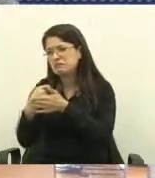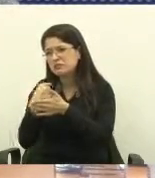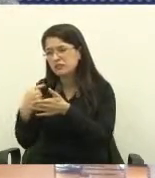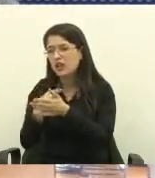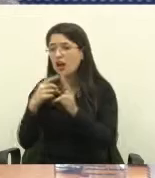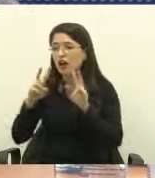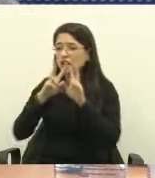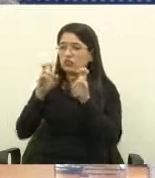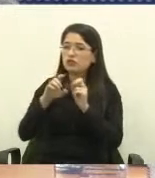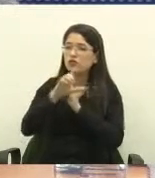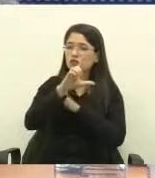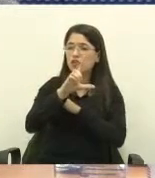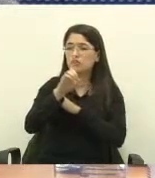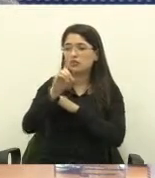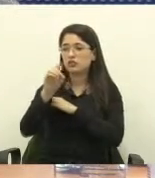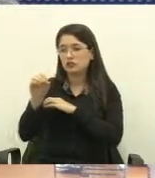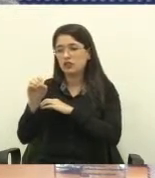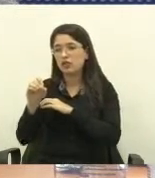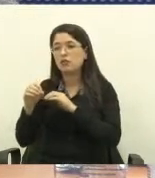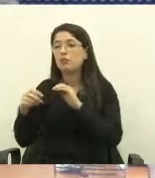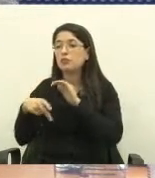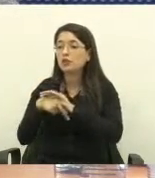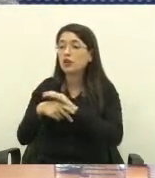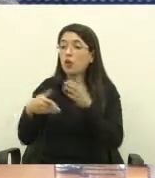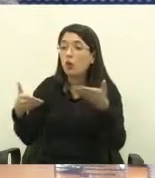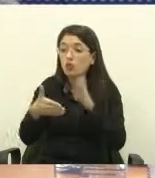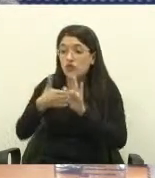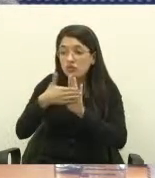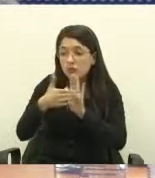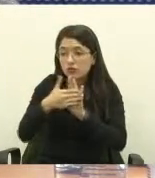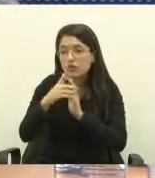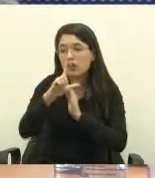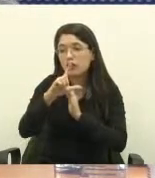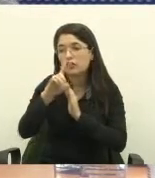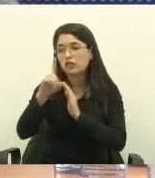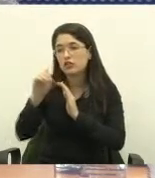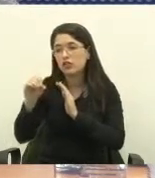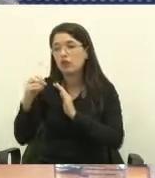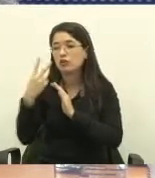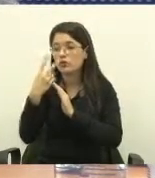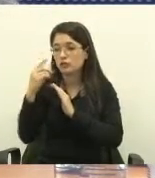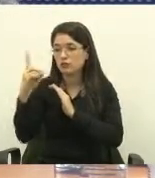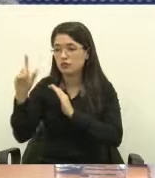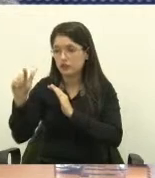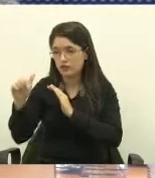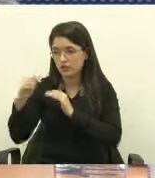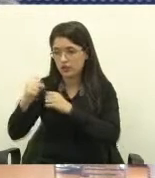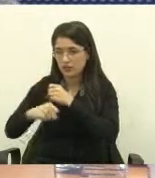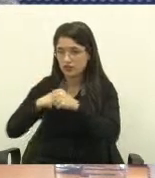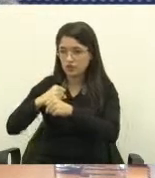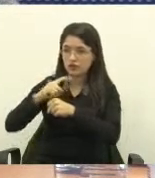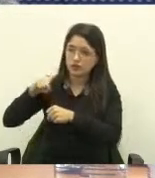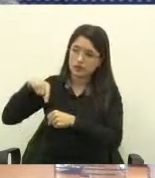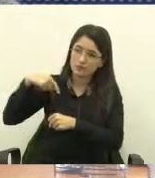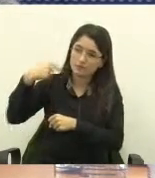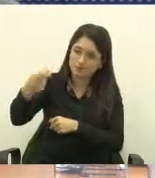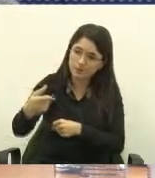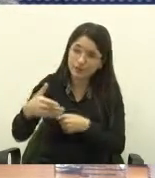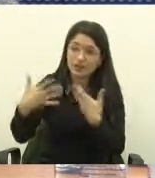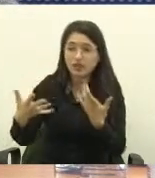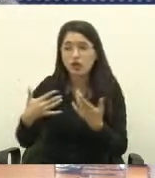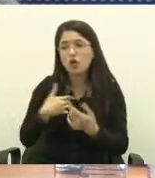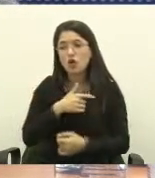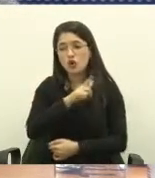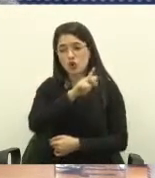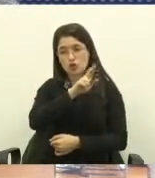da LDO, porque a pauta hoje aqui é a LDO 2017. Agora, quanto à questão de gestão, seguindo a mesma linha daquilo